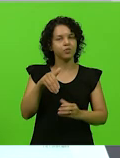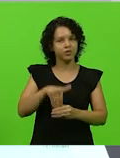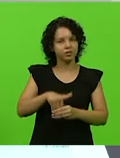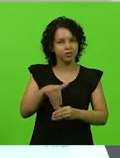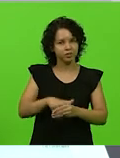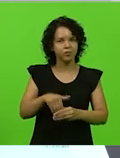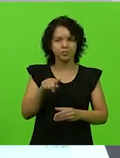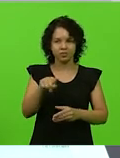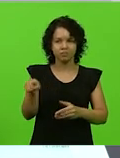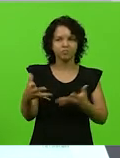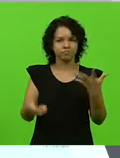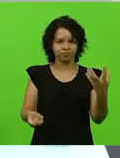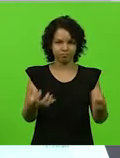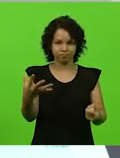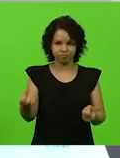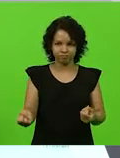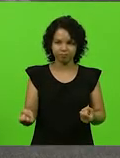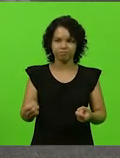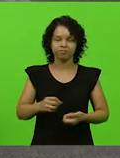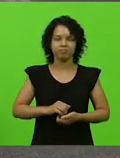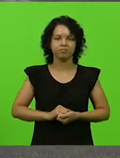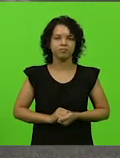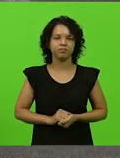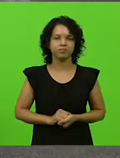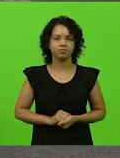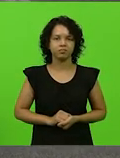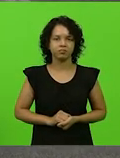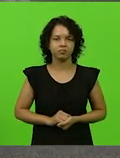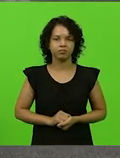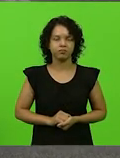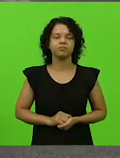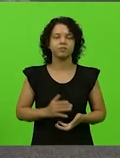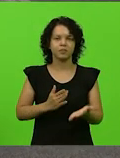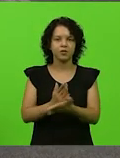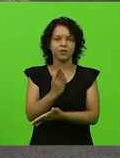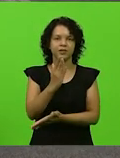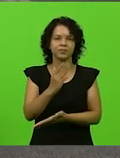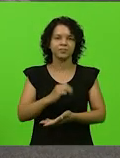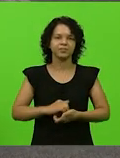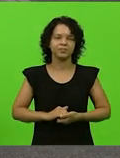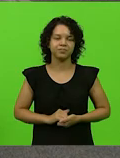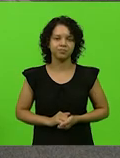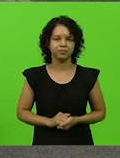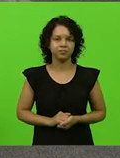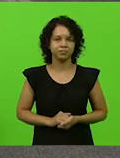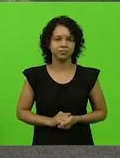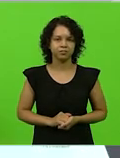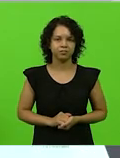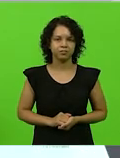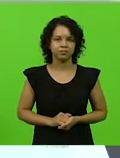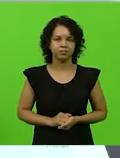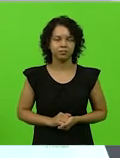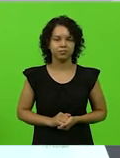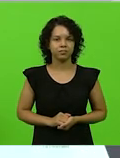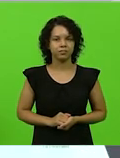quem estiver a favor por favor permaneça como está e aprovado